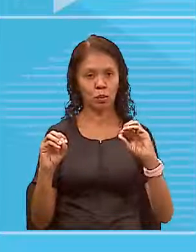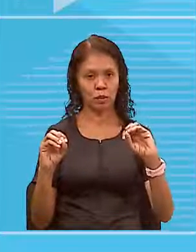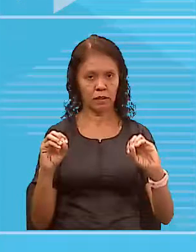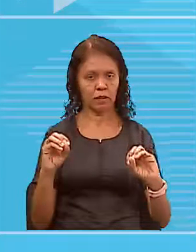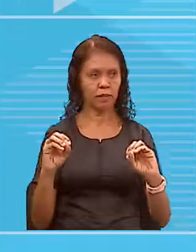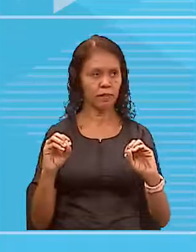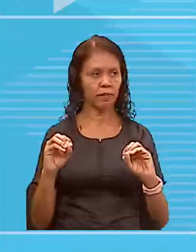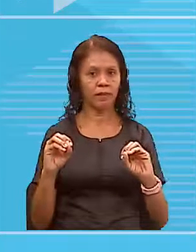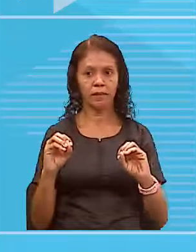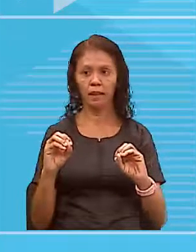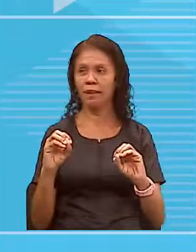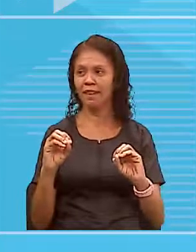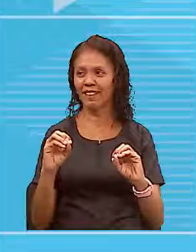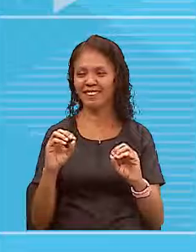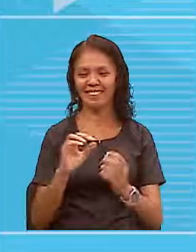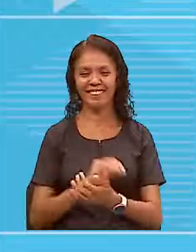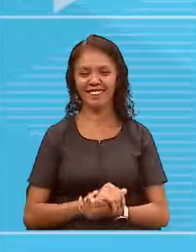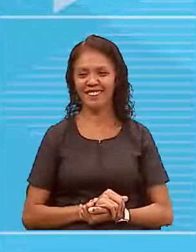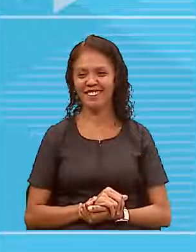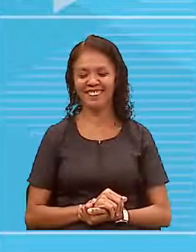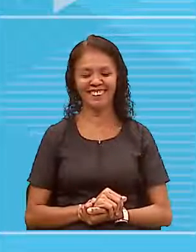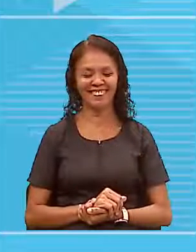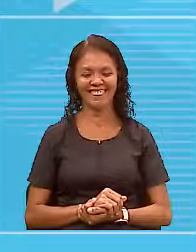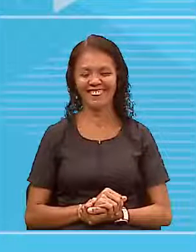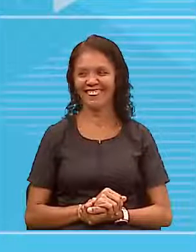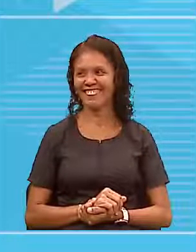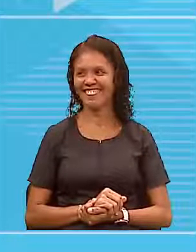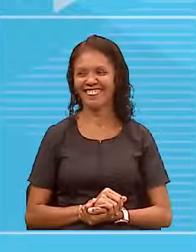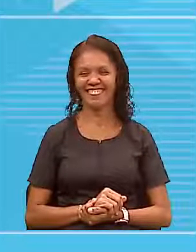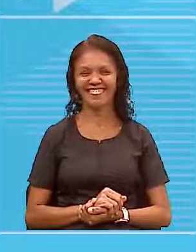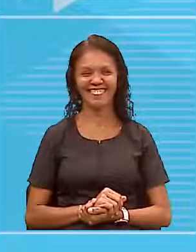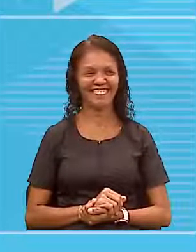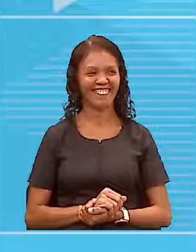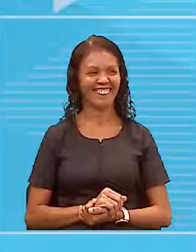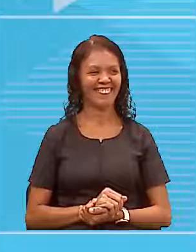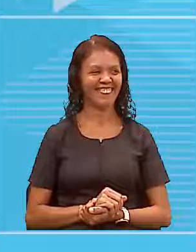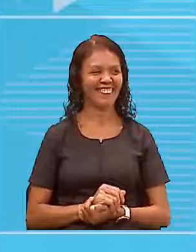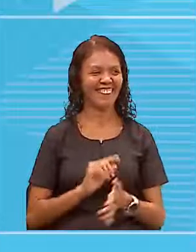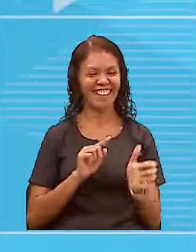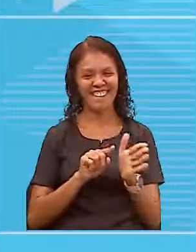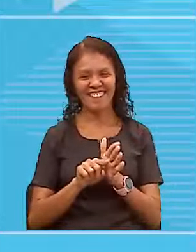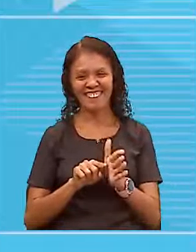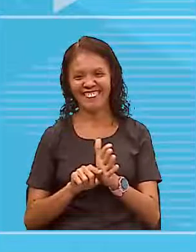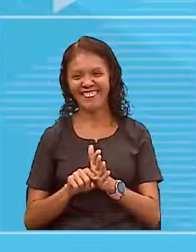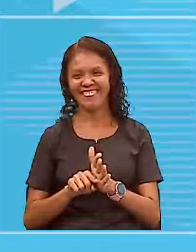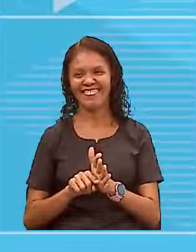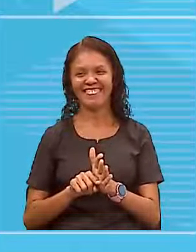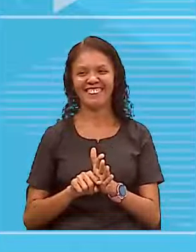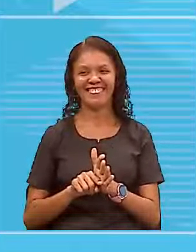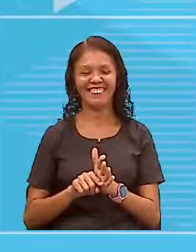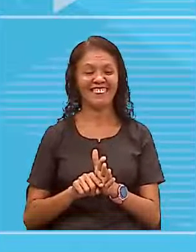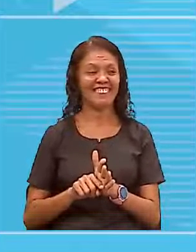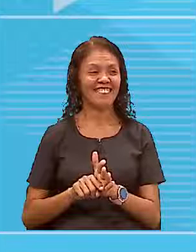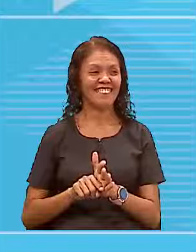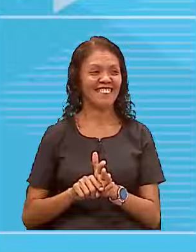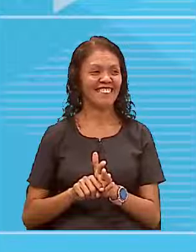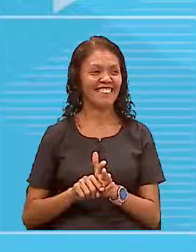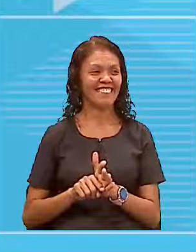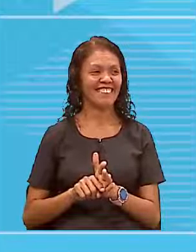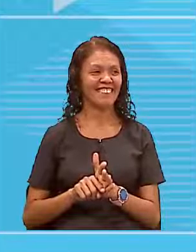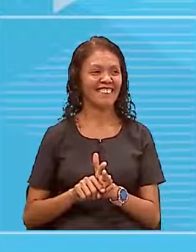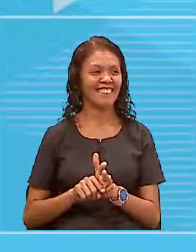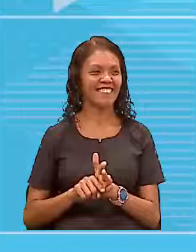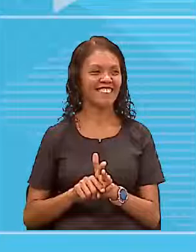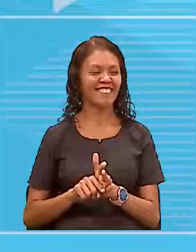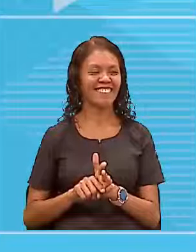zeros. Então a gente faz o levantamento estatístico. Cinco. Então, a quantidade, certo? Aqui